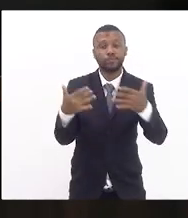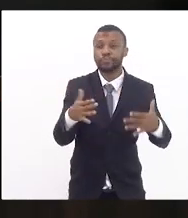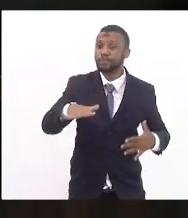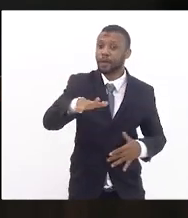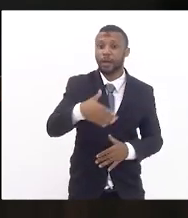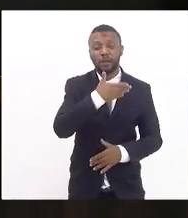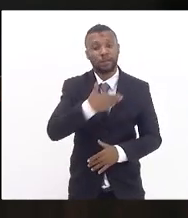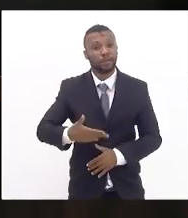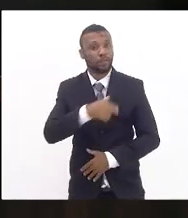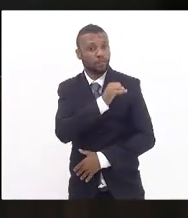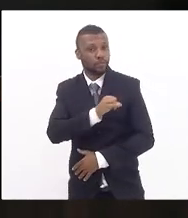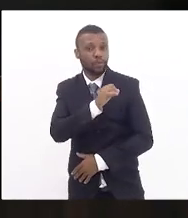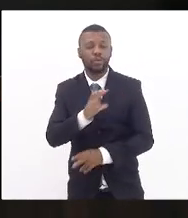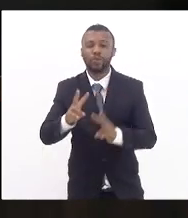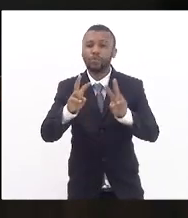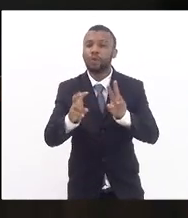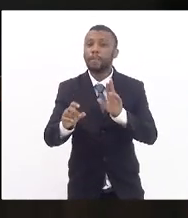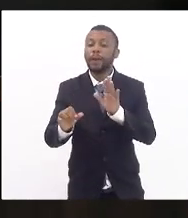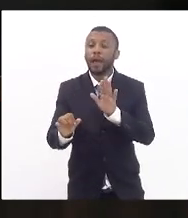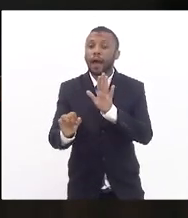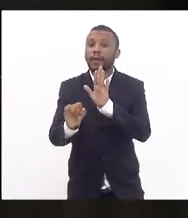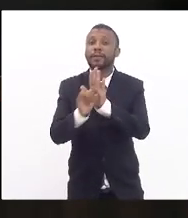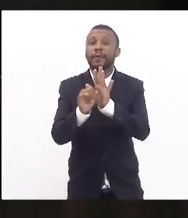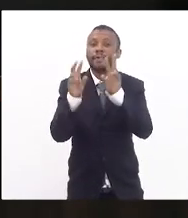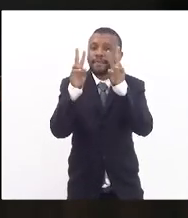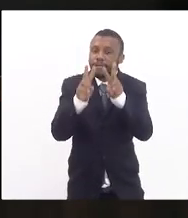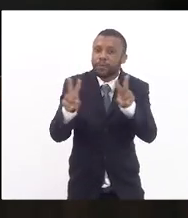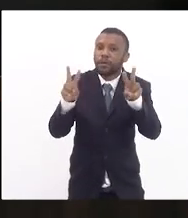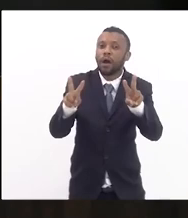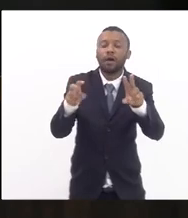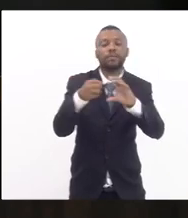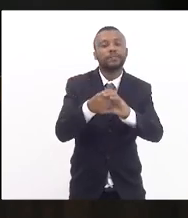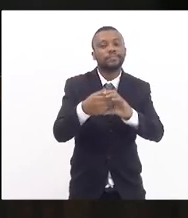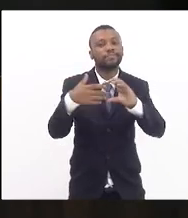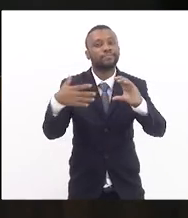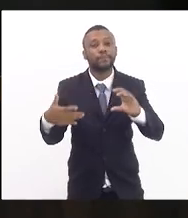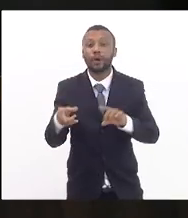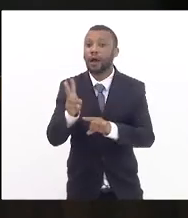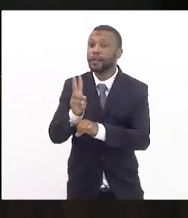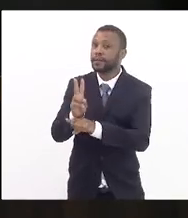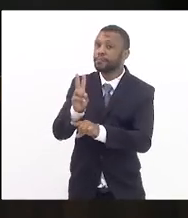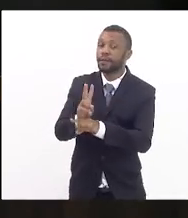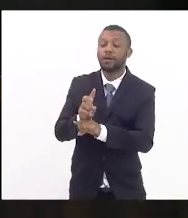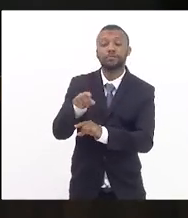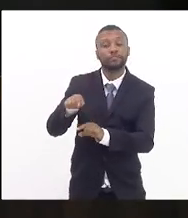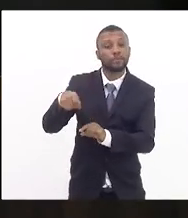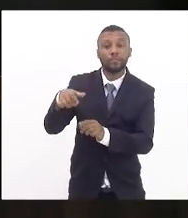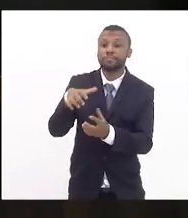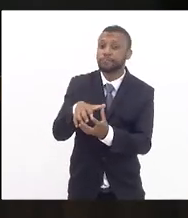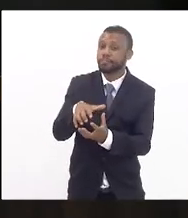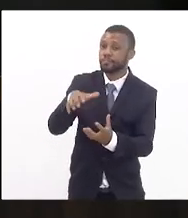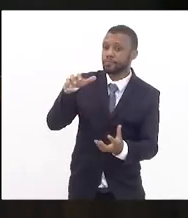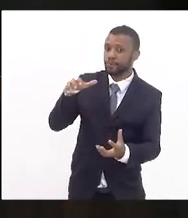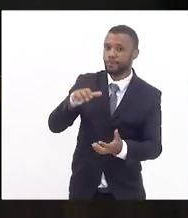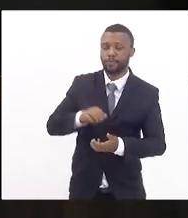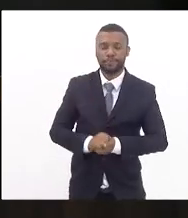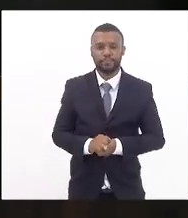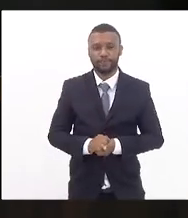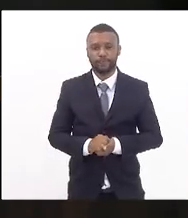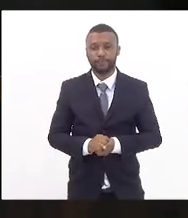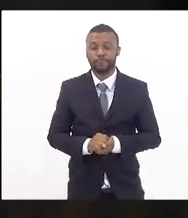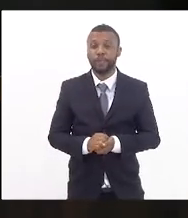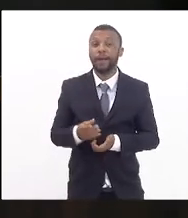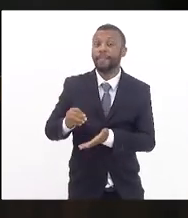Rio de Janeiro sobre a identidade visual que caracteriza o atendimento prioritário ao idoso. Pareceres da Comissão de Constituição e Justiça